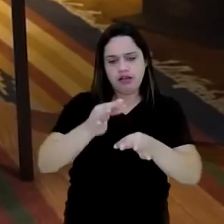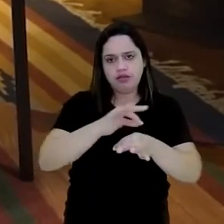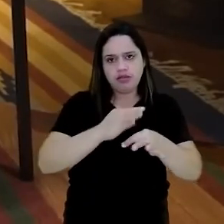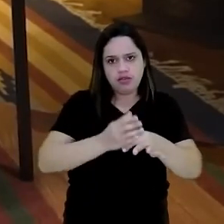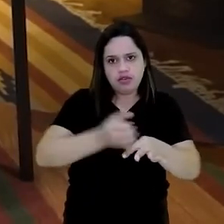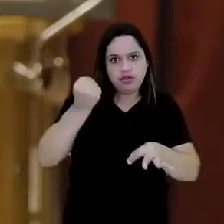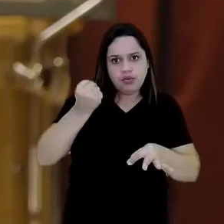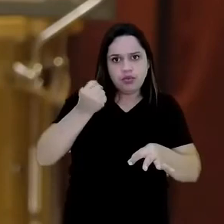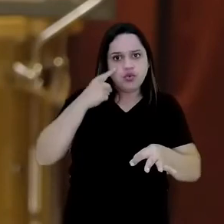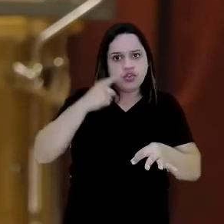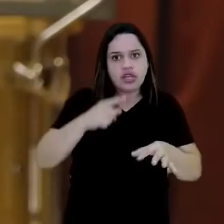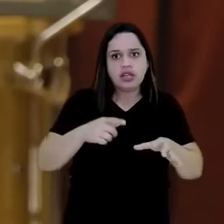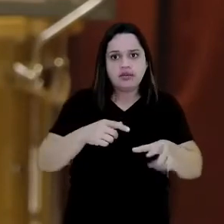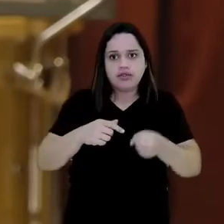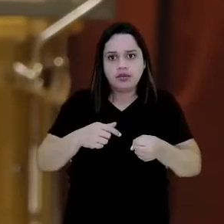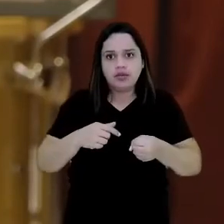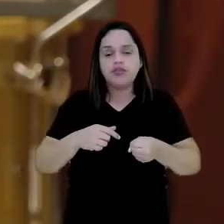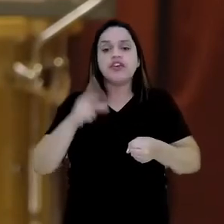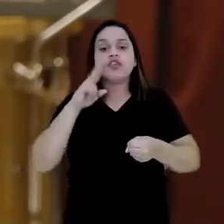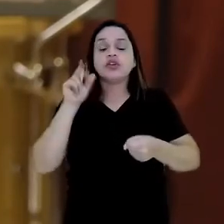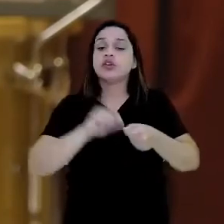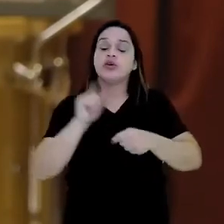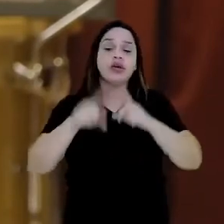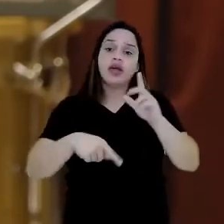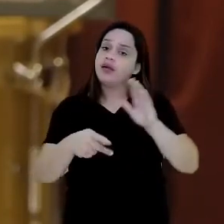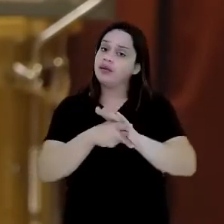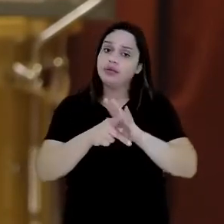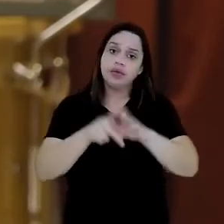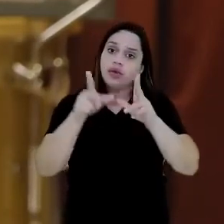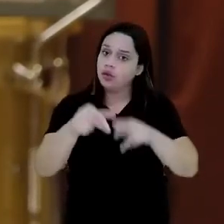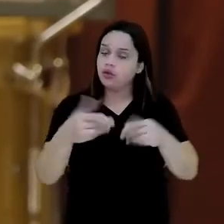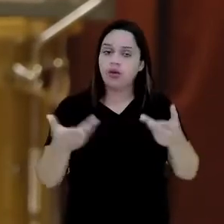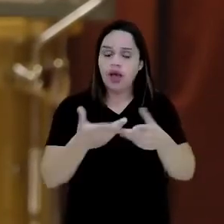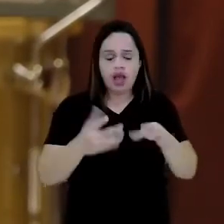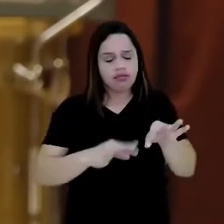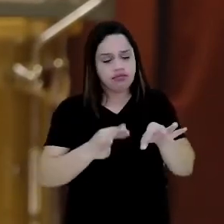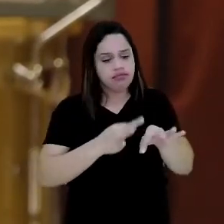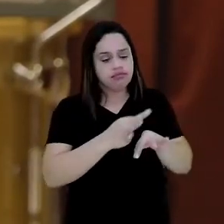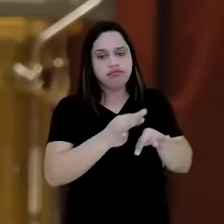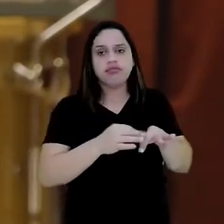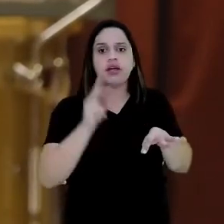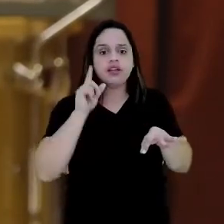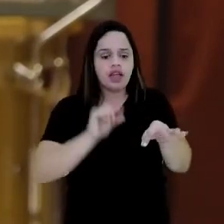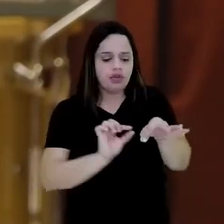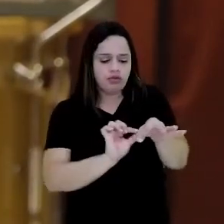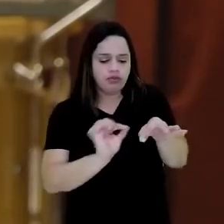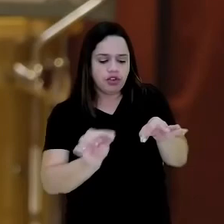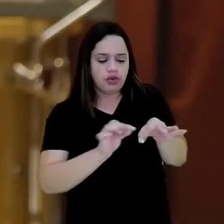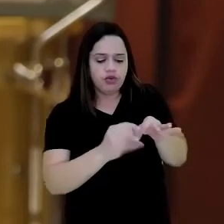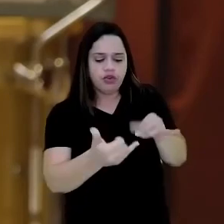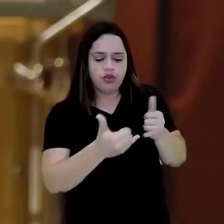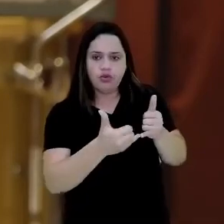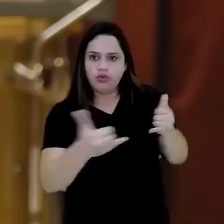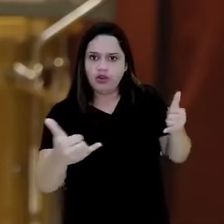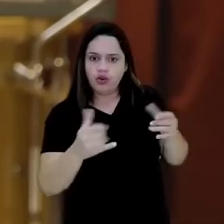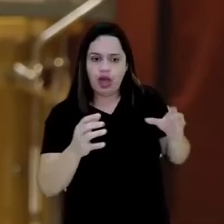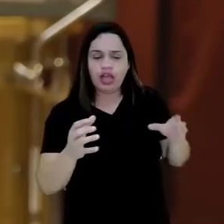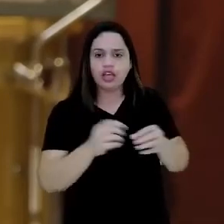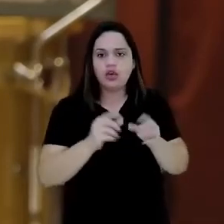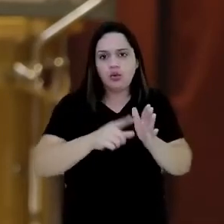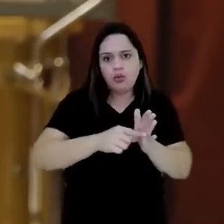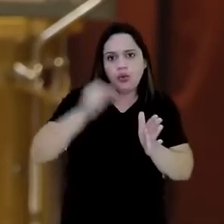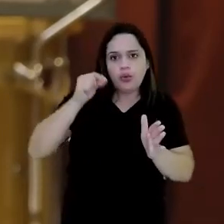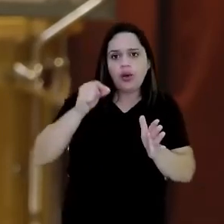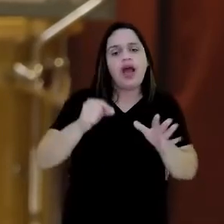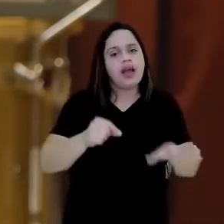assim então aí eu vou aí você vai sutura em bolsa está barra eu isso tu não chega no final tem um seu aqui outro fio